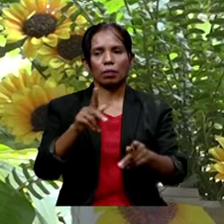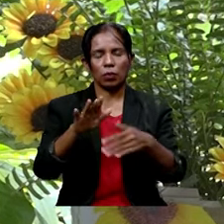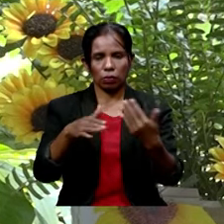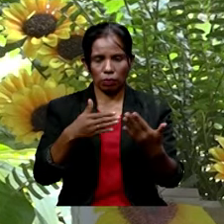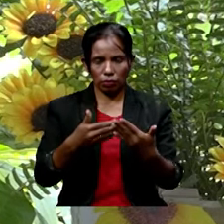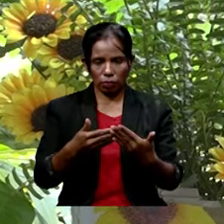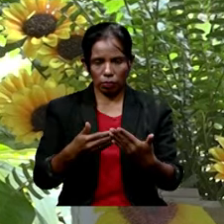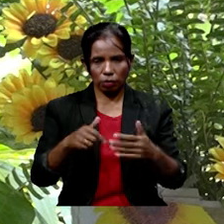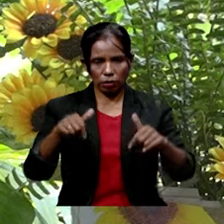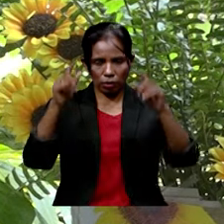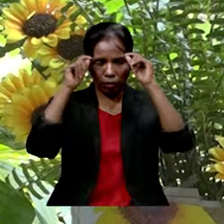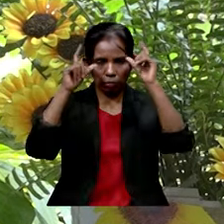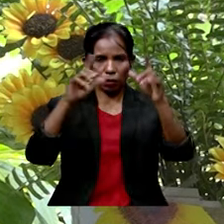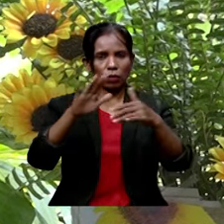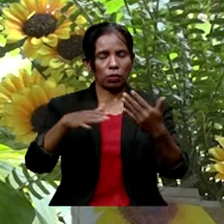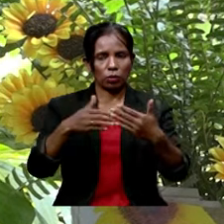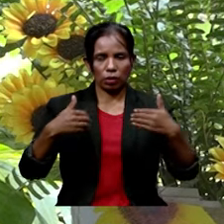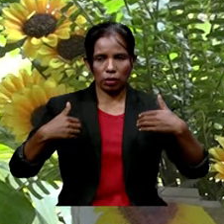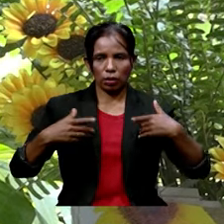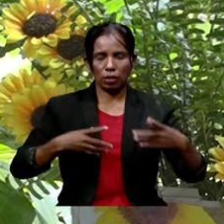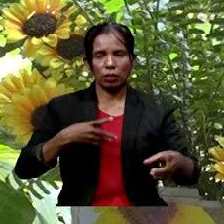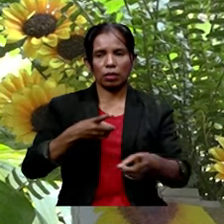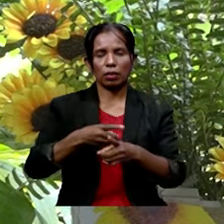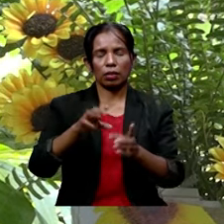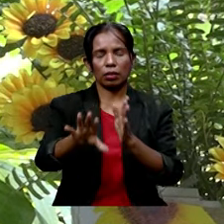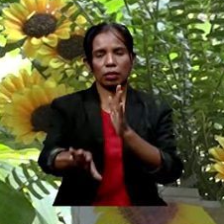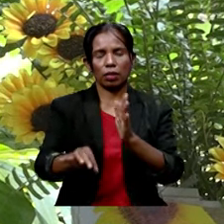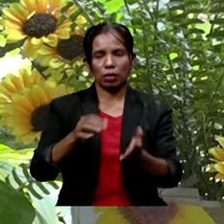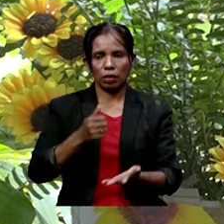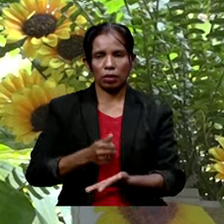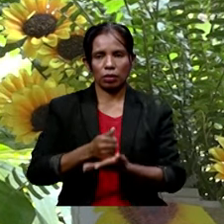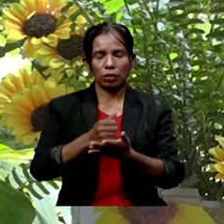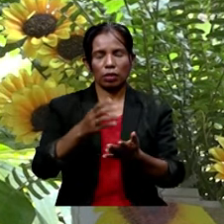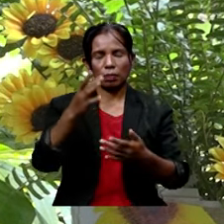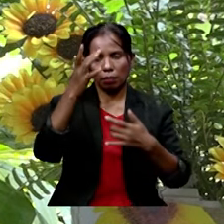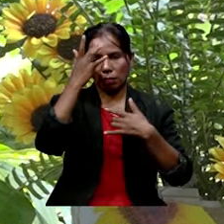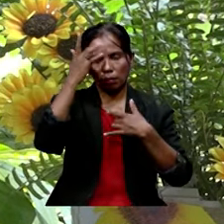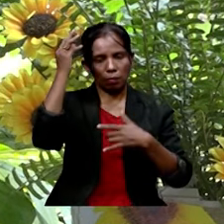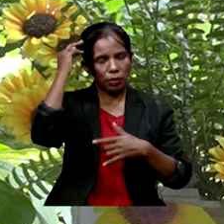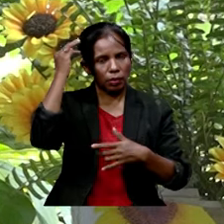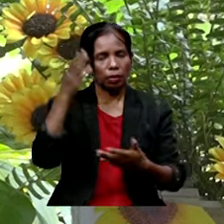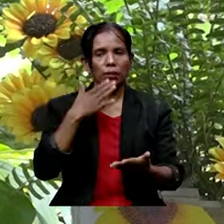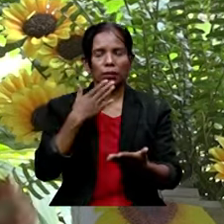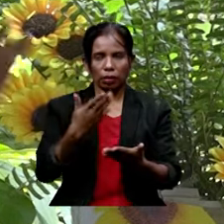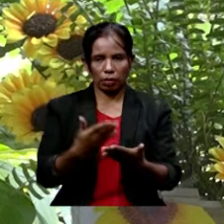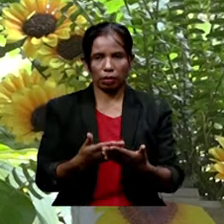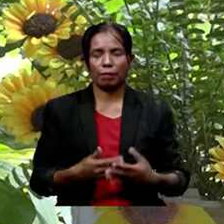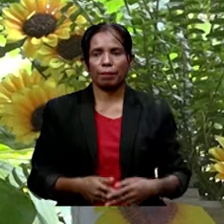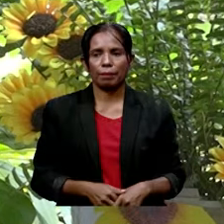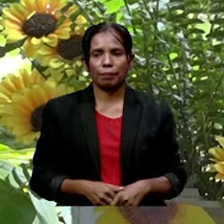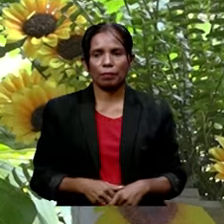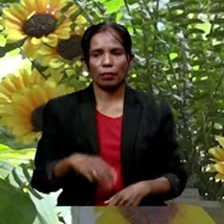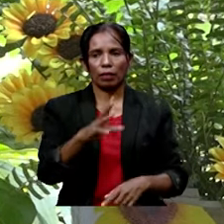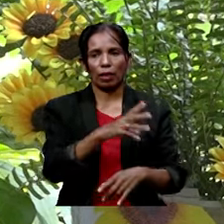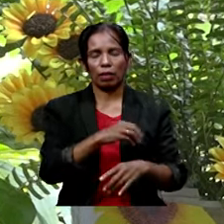Timor, hoto-hoto, iha direito a tu retang assistência mental, não vem digno, né, ha. E no